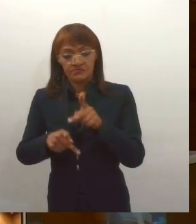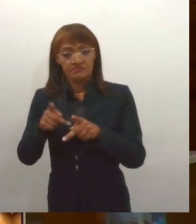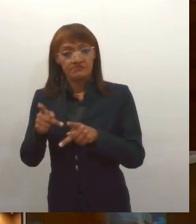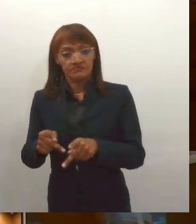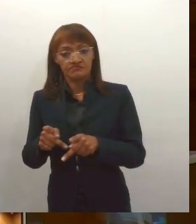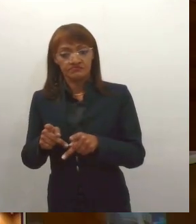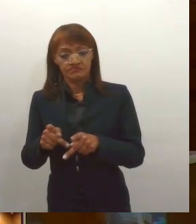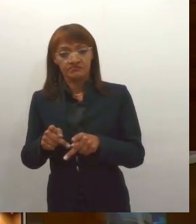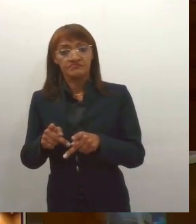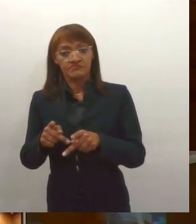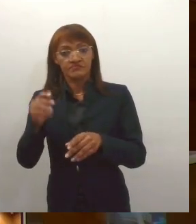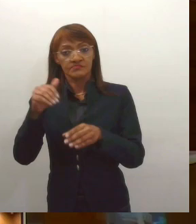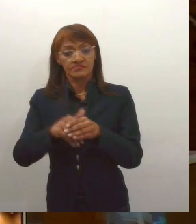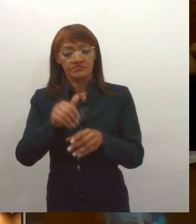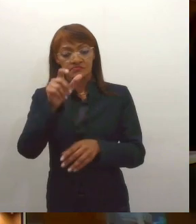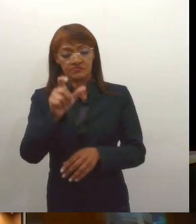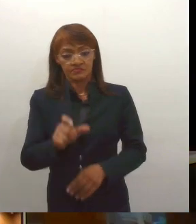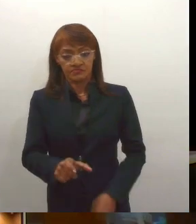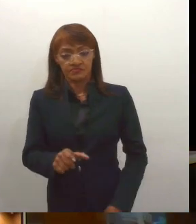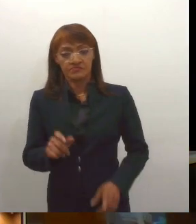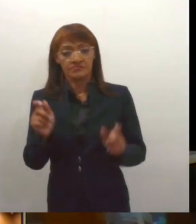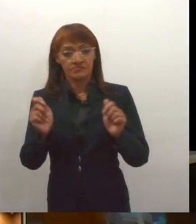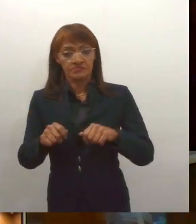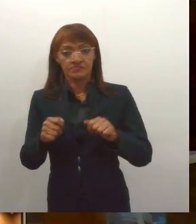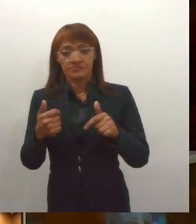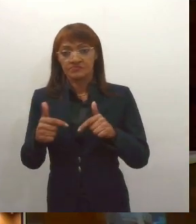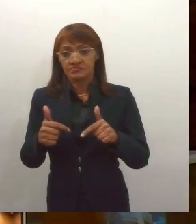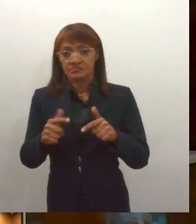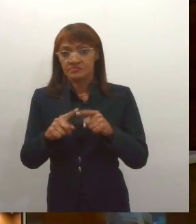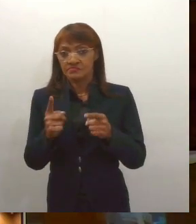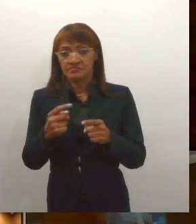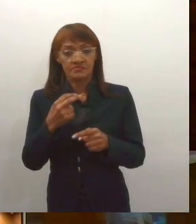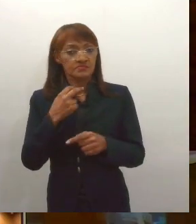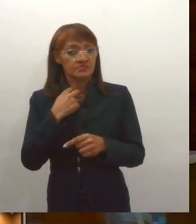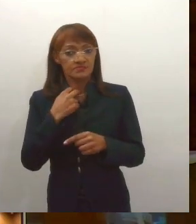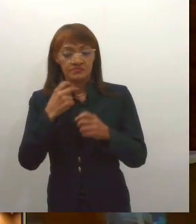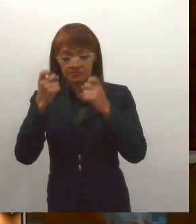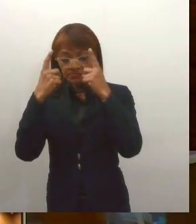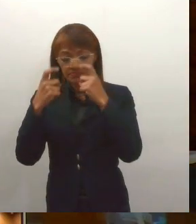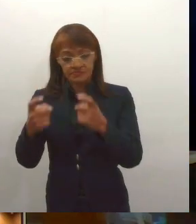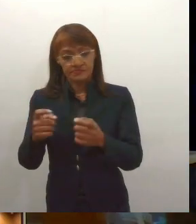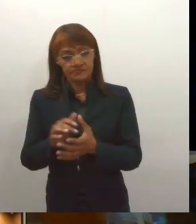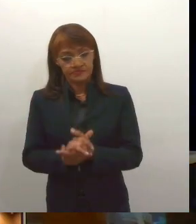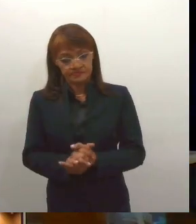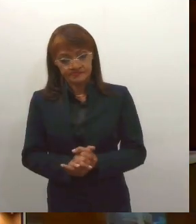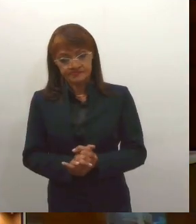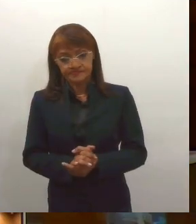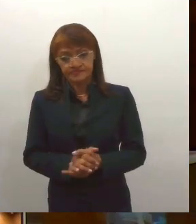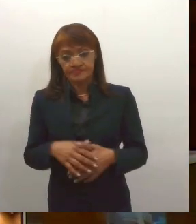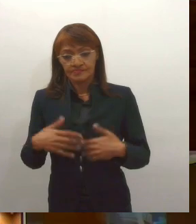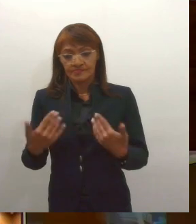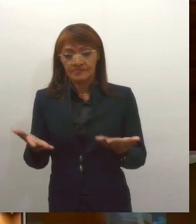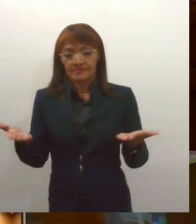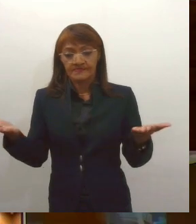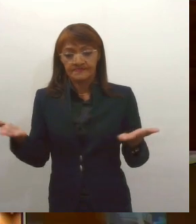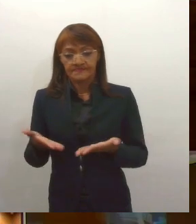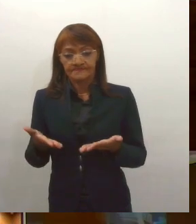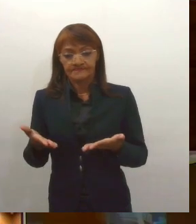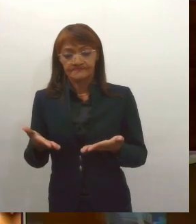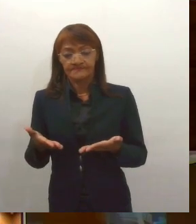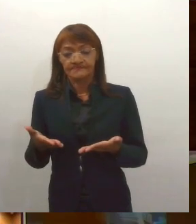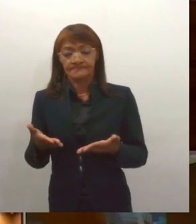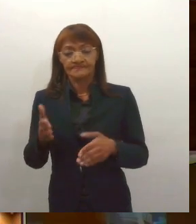da violência com tal autoridade outorgada vem a responsabilidade de evitar um